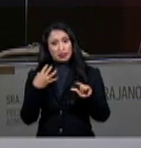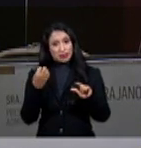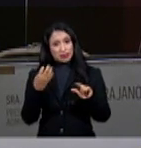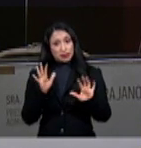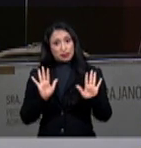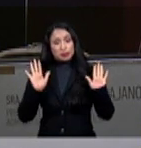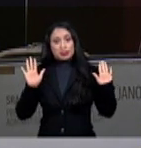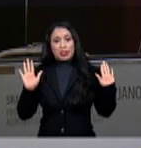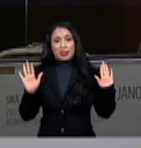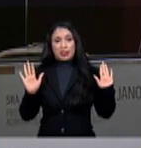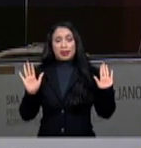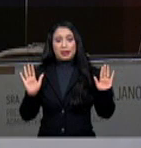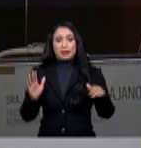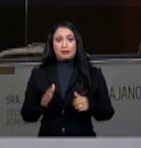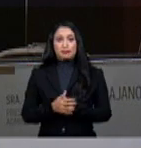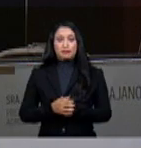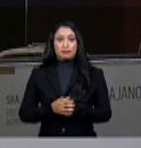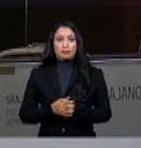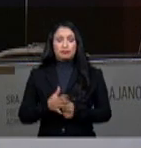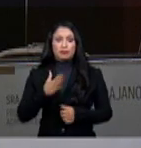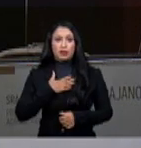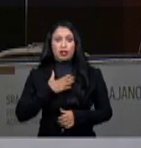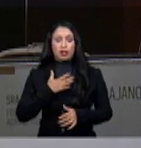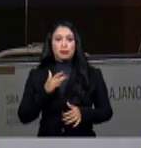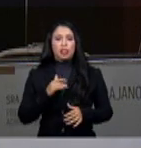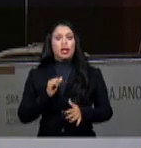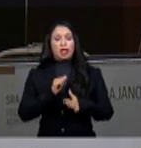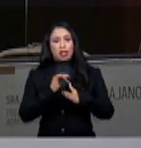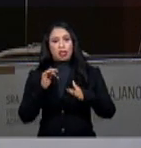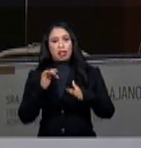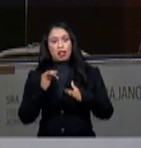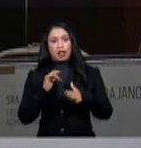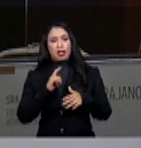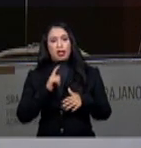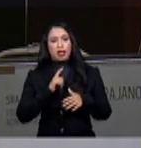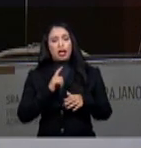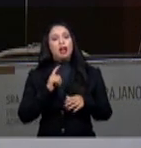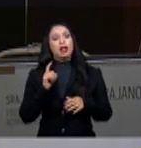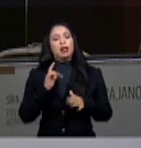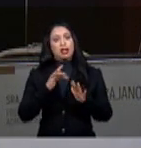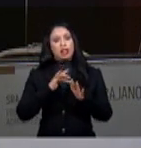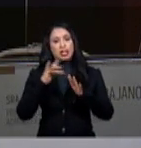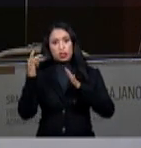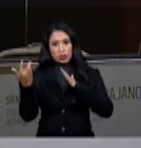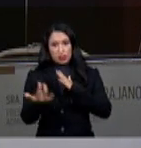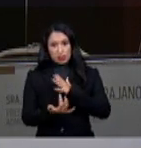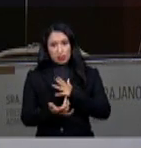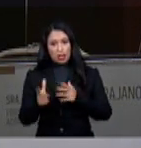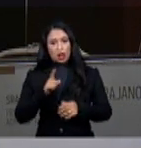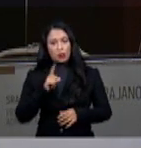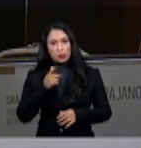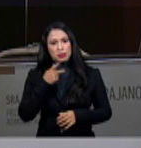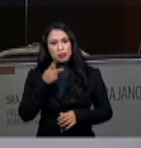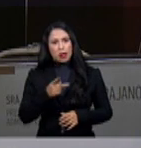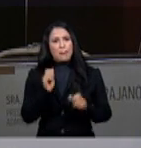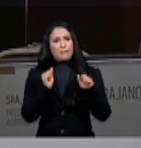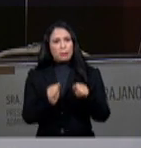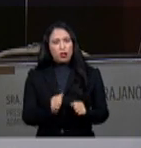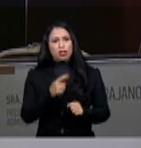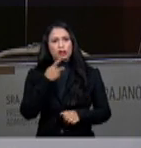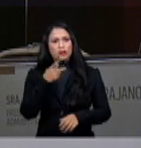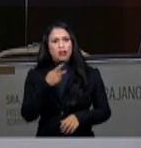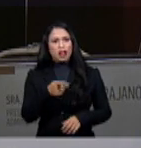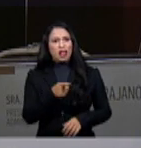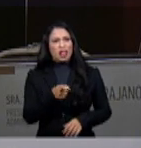eu lavo os meus as minhas redes sociais porque eu ia de reclamar Olha você você é muito legal mas você cresceu